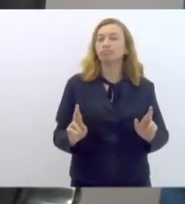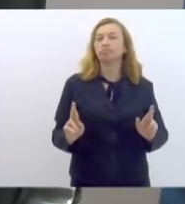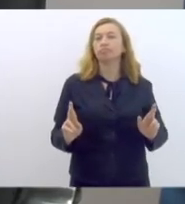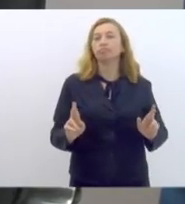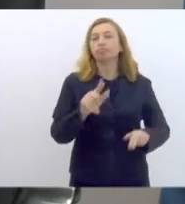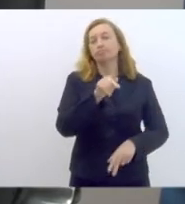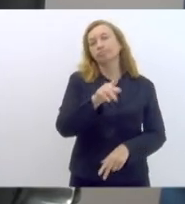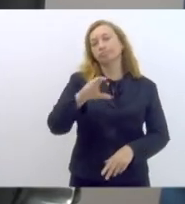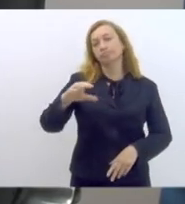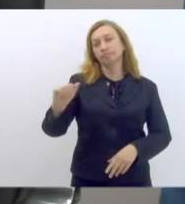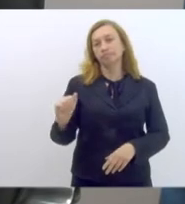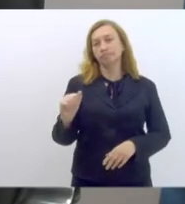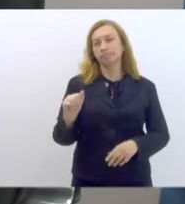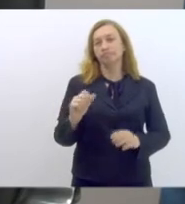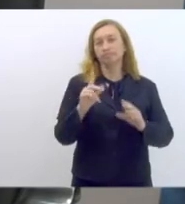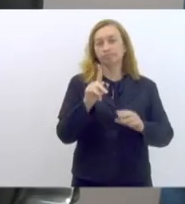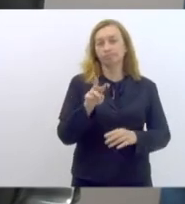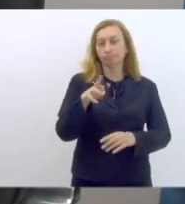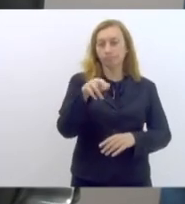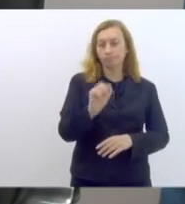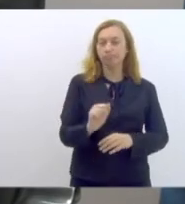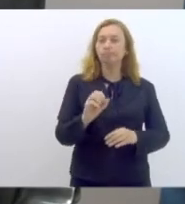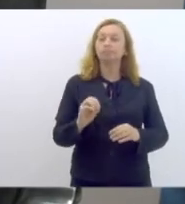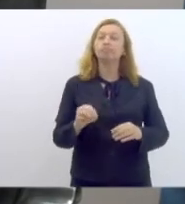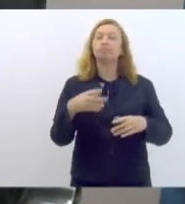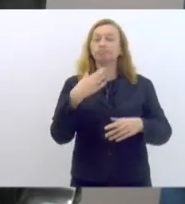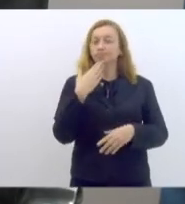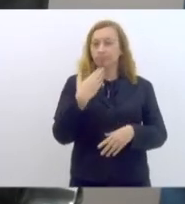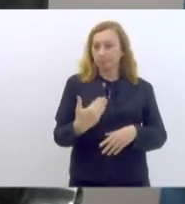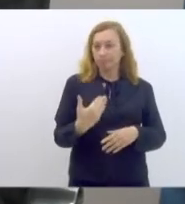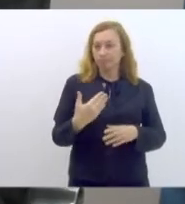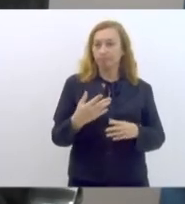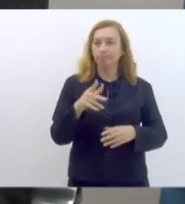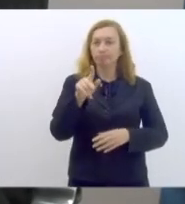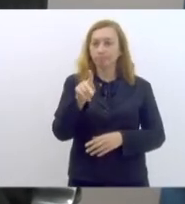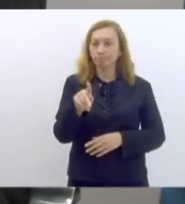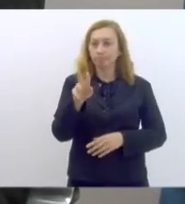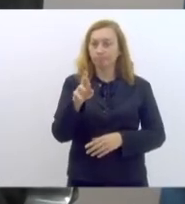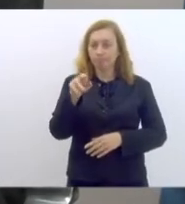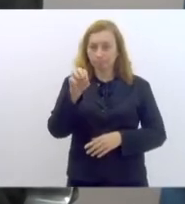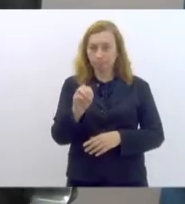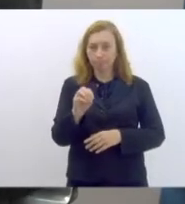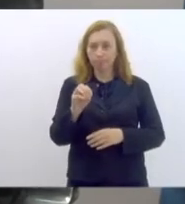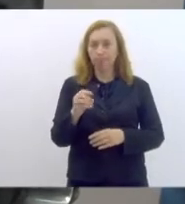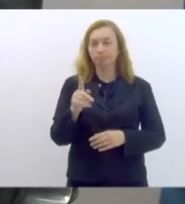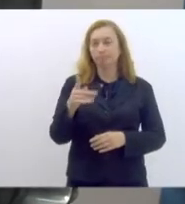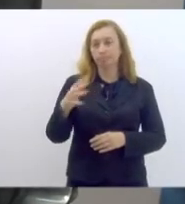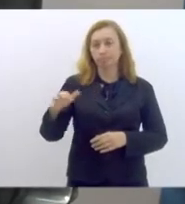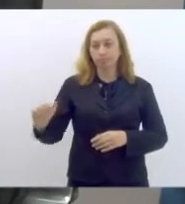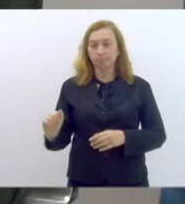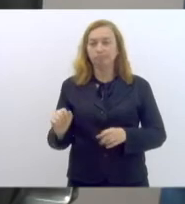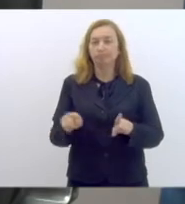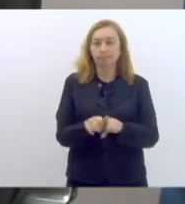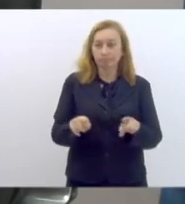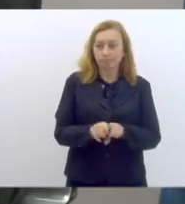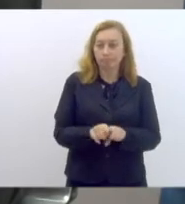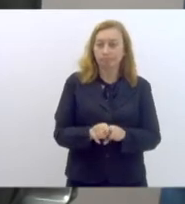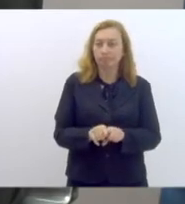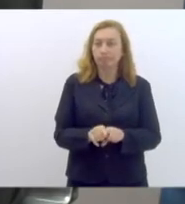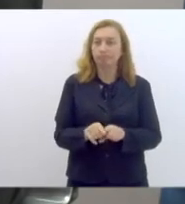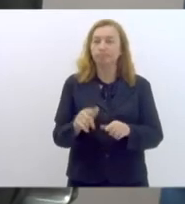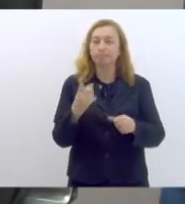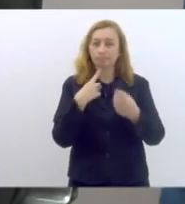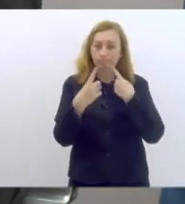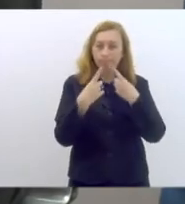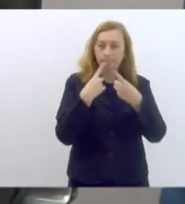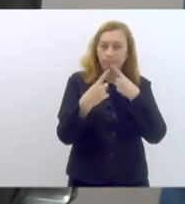ao IPCA puro. Por isso que a gente pediu a poupança também. Isso é prevendo aí as